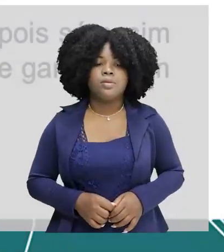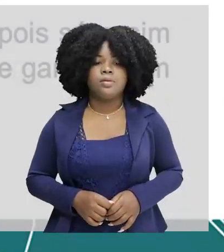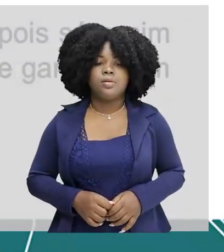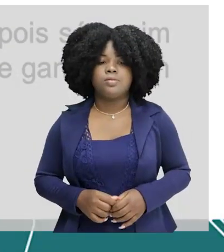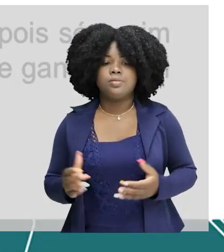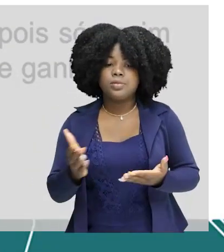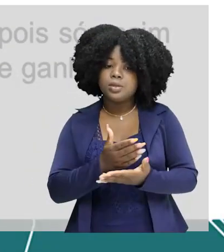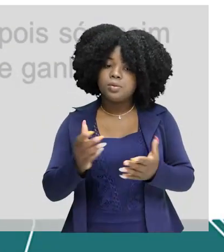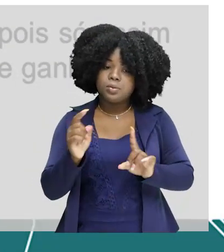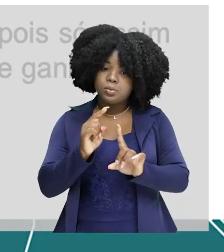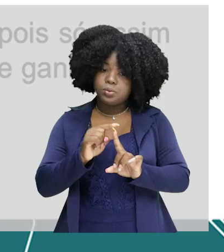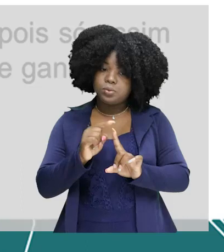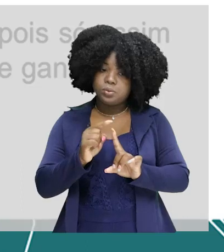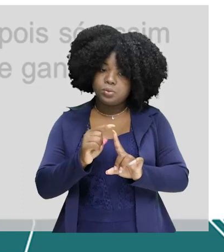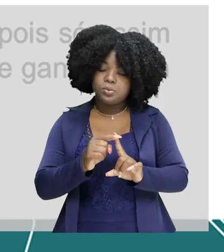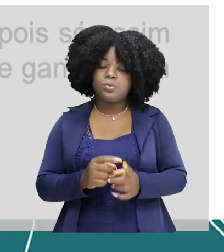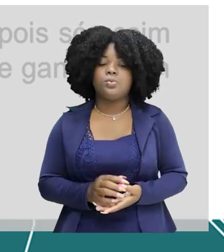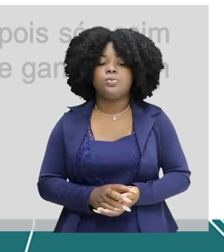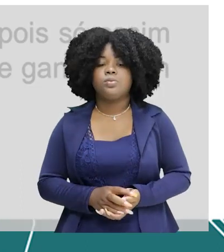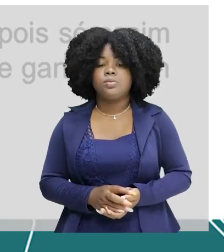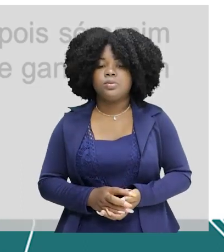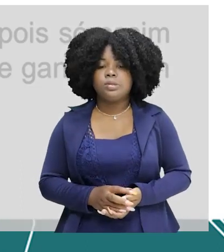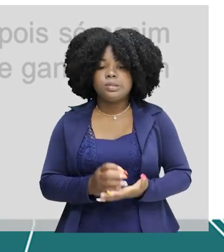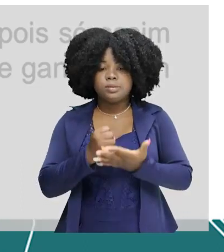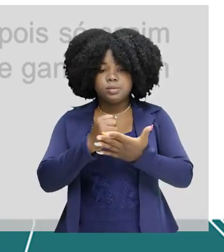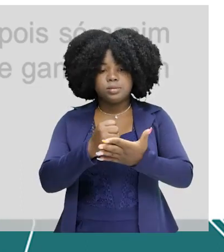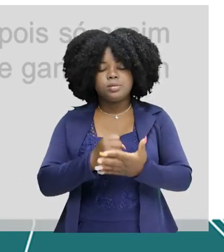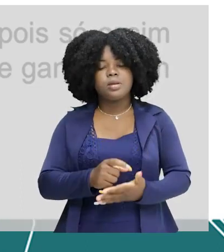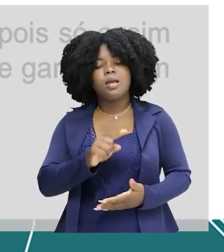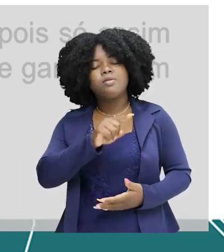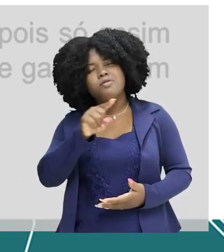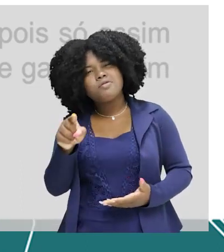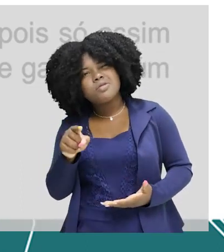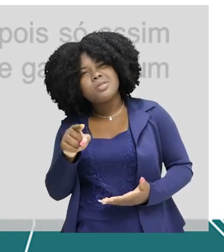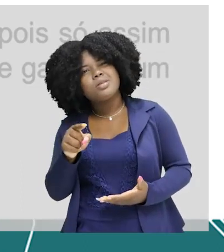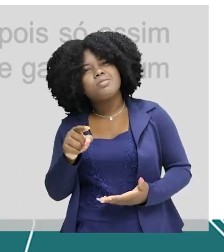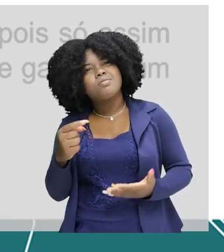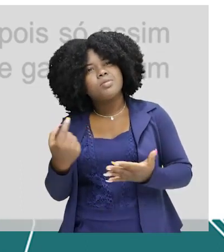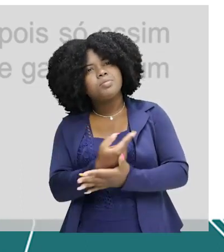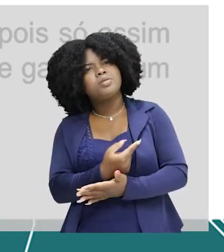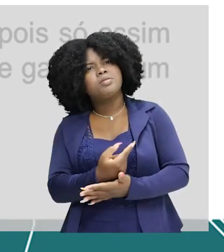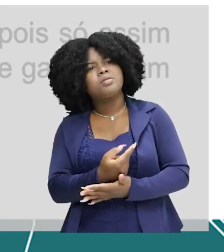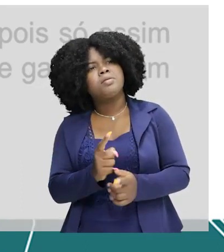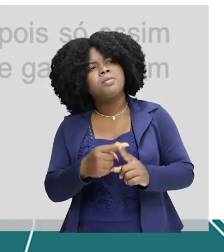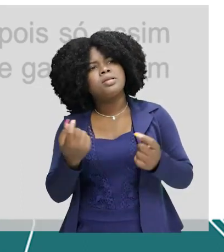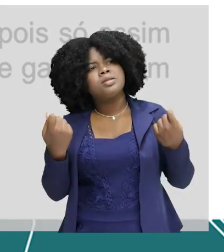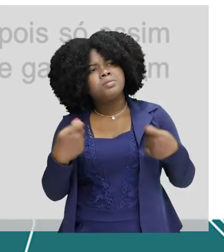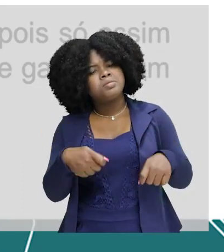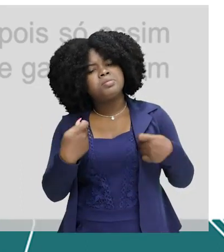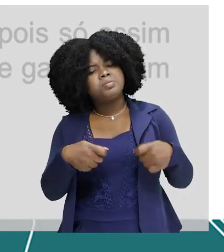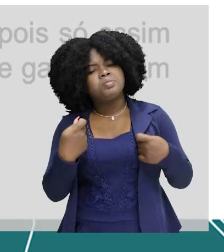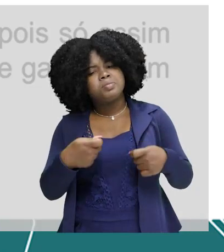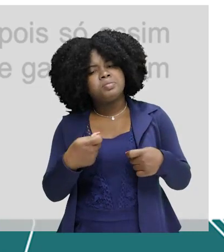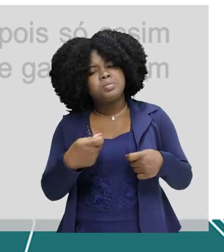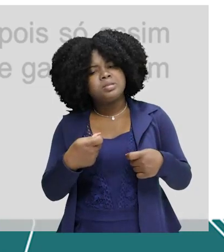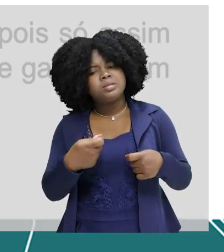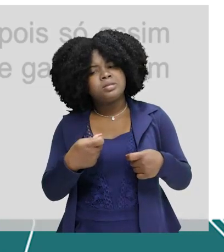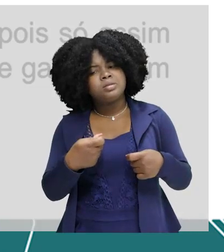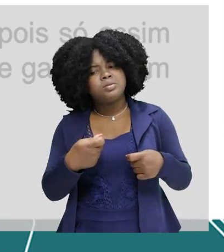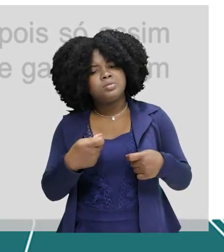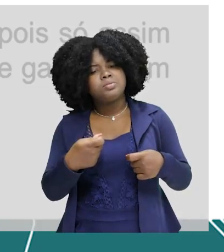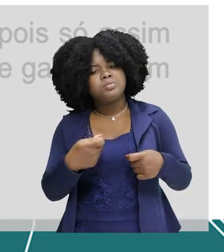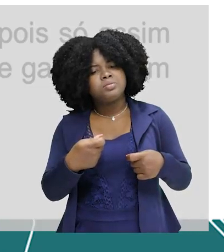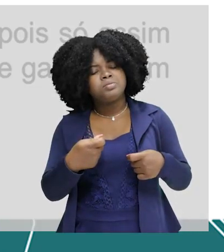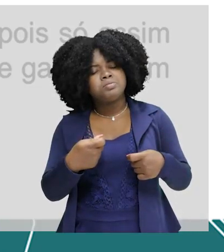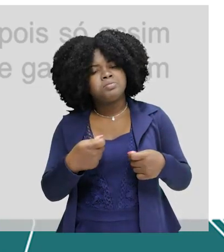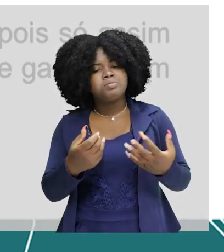Então, alguns passos. Aí você pode talvez se perguntar, mas eu preciso seguir à risca esses passos?